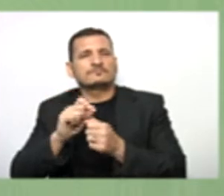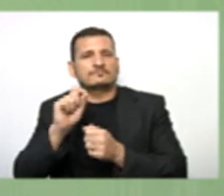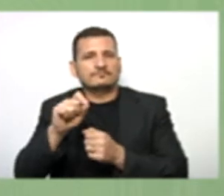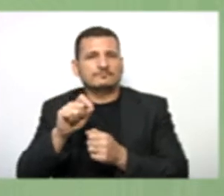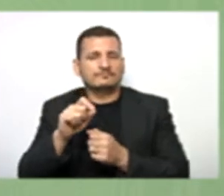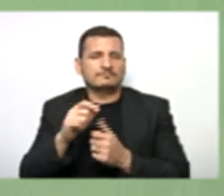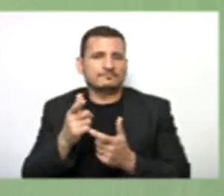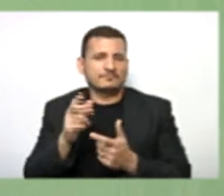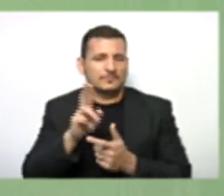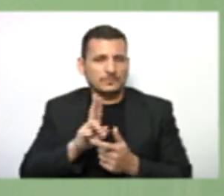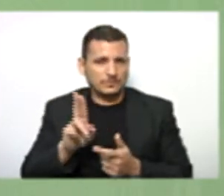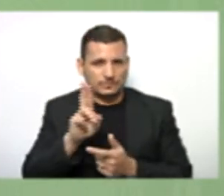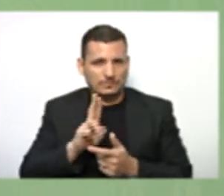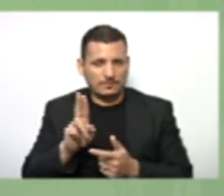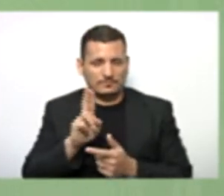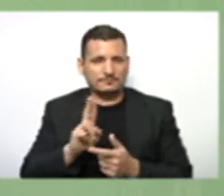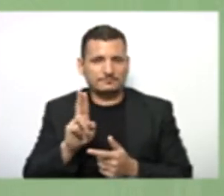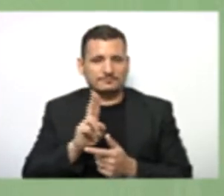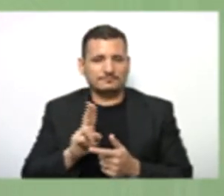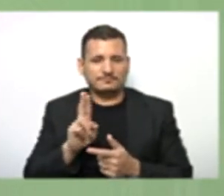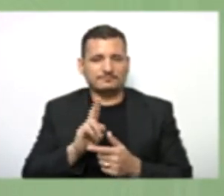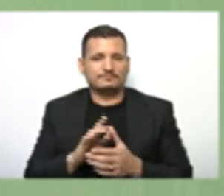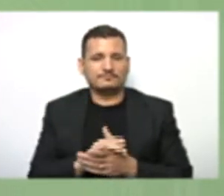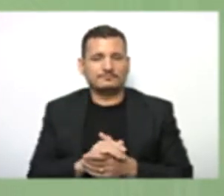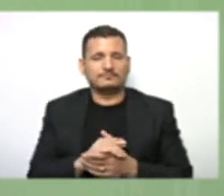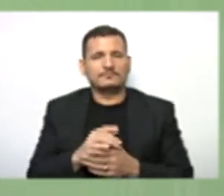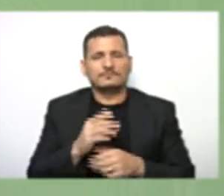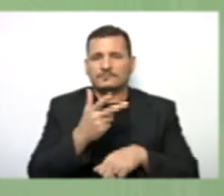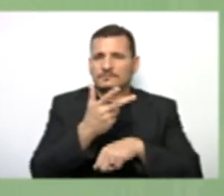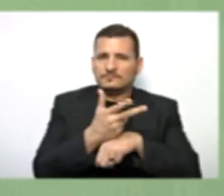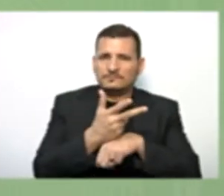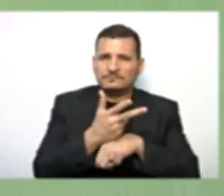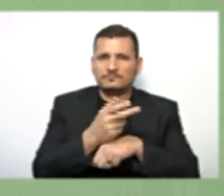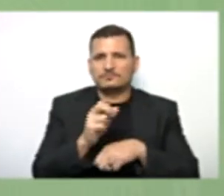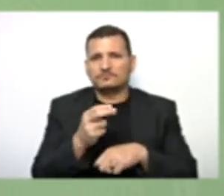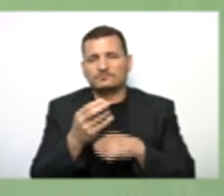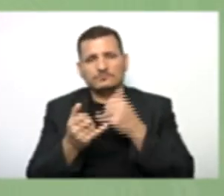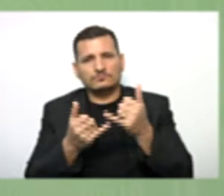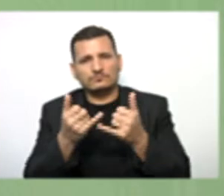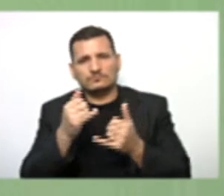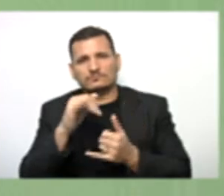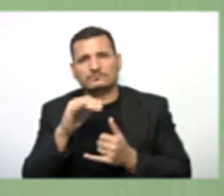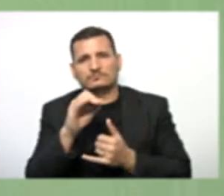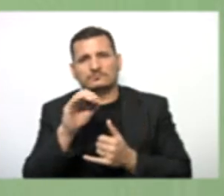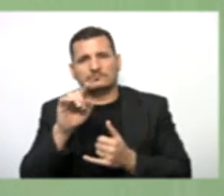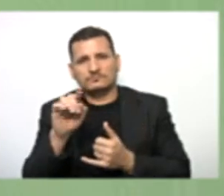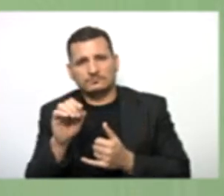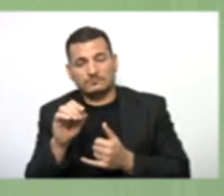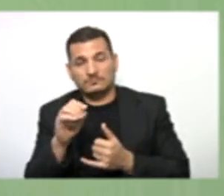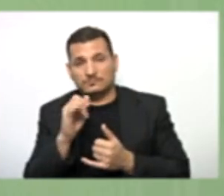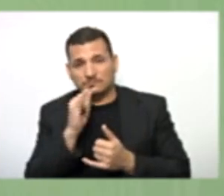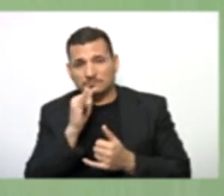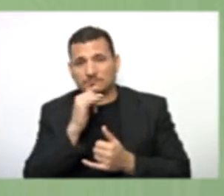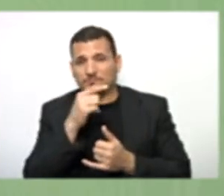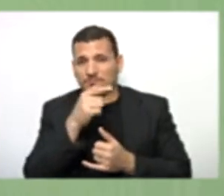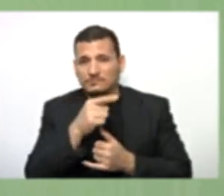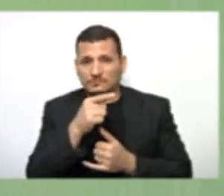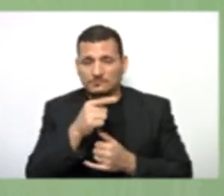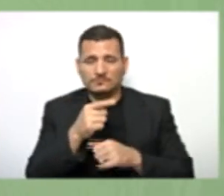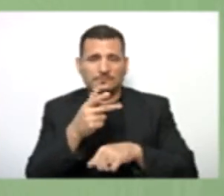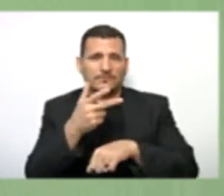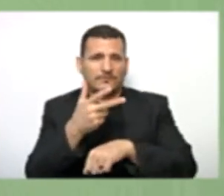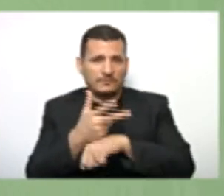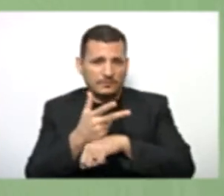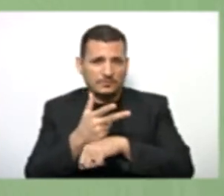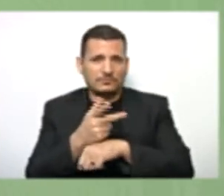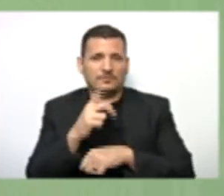essa imagem aí, que está abrindo esse vídeo. É o vídeo ou o jogo? No exemplo aí, o vídeo que